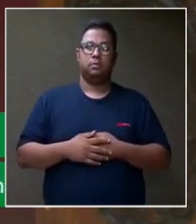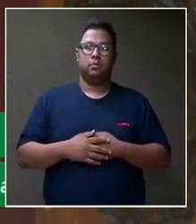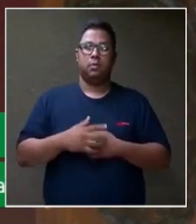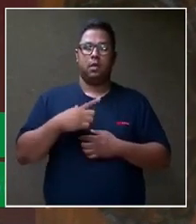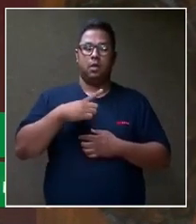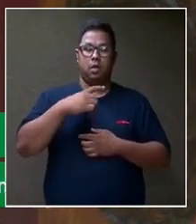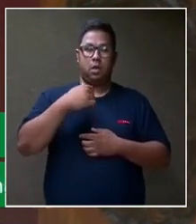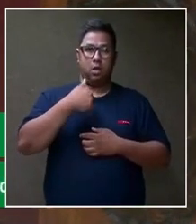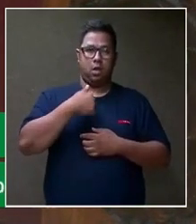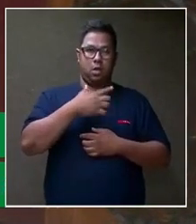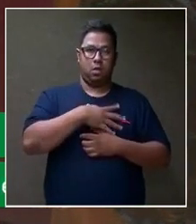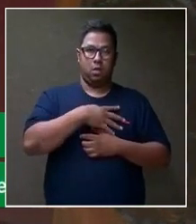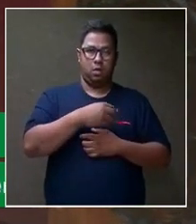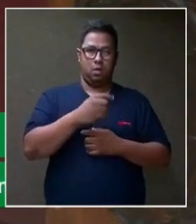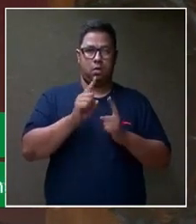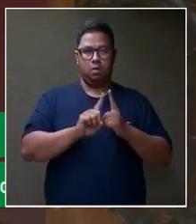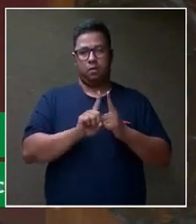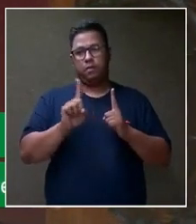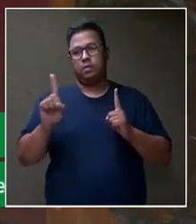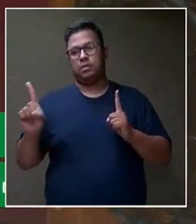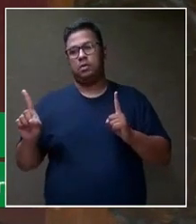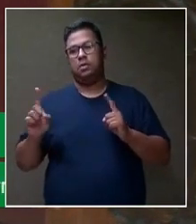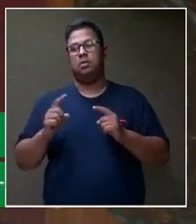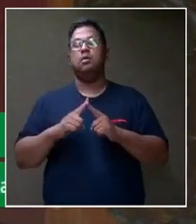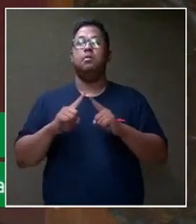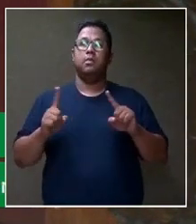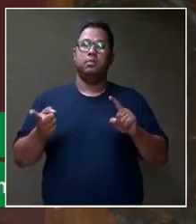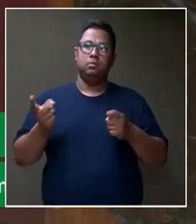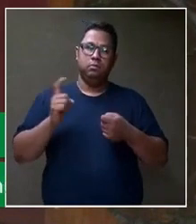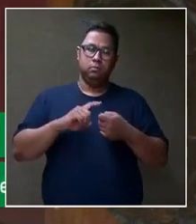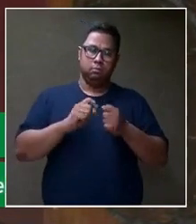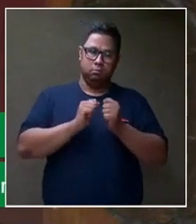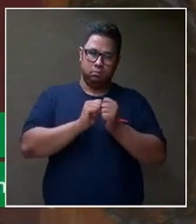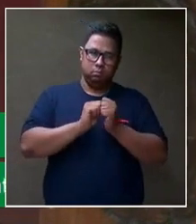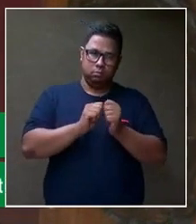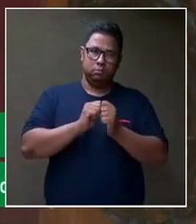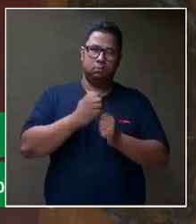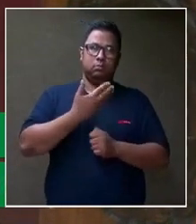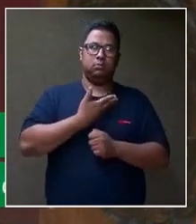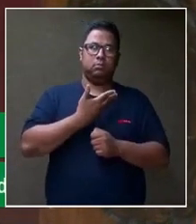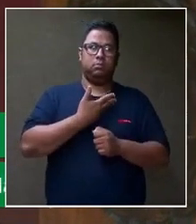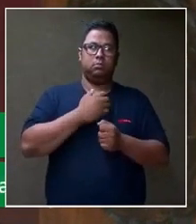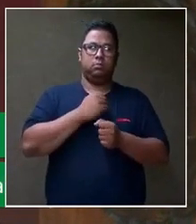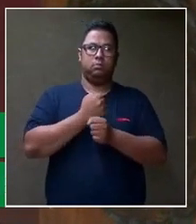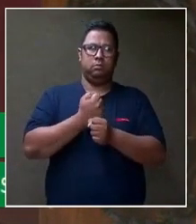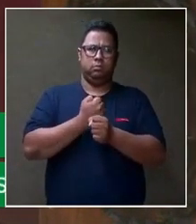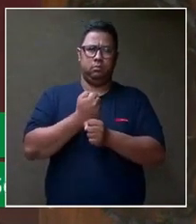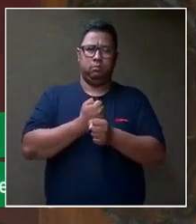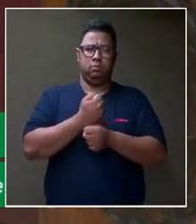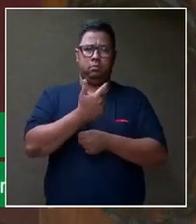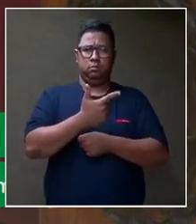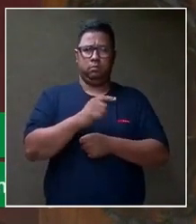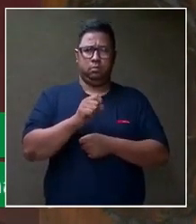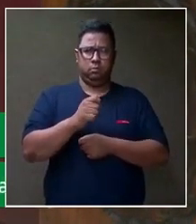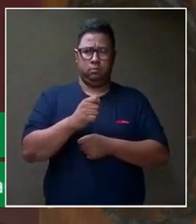ter filho, a gente deu uma afastada, mas depois a gente voltou. Vocês eram amigas há quanto tempo? Desde